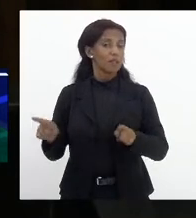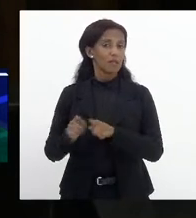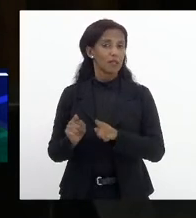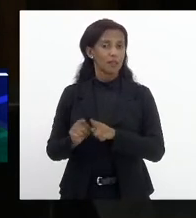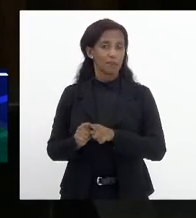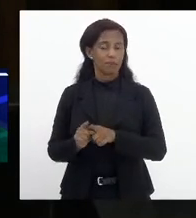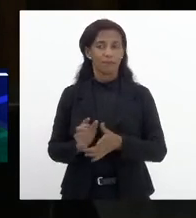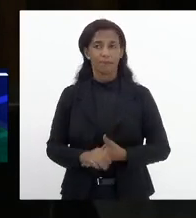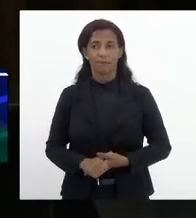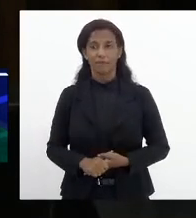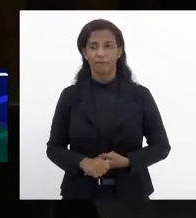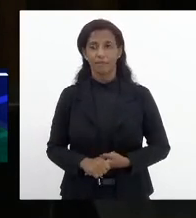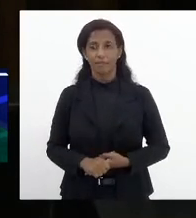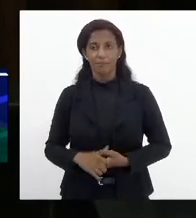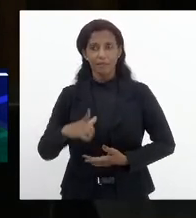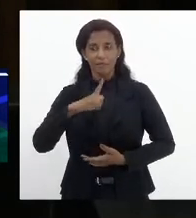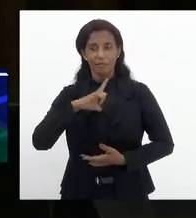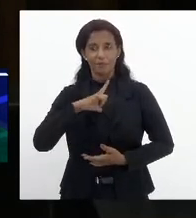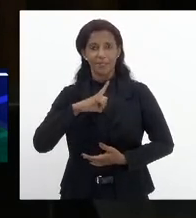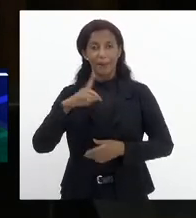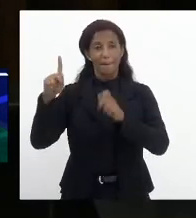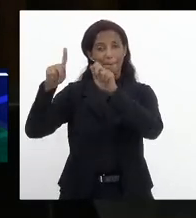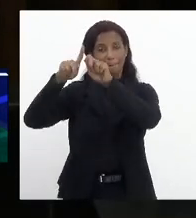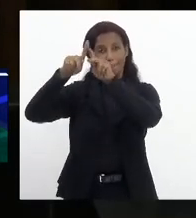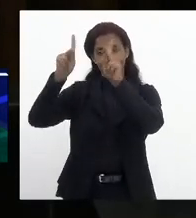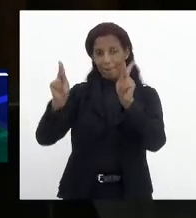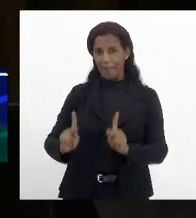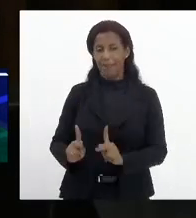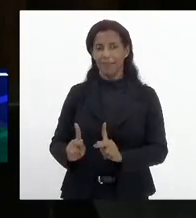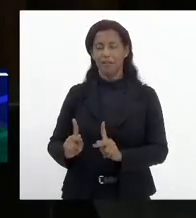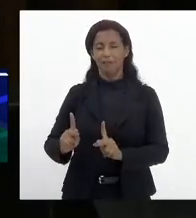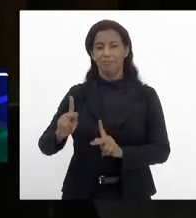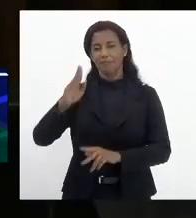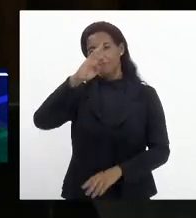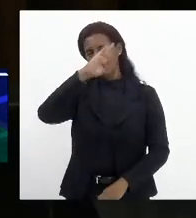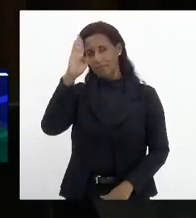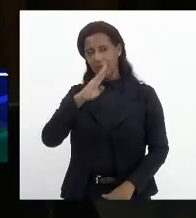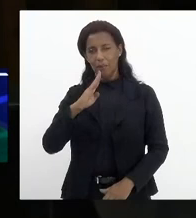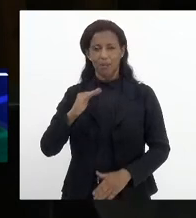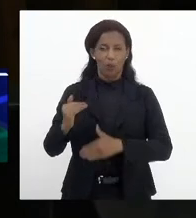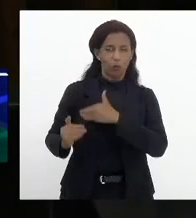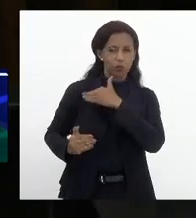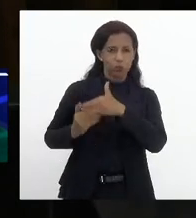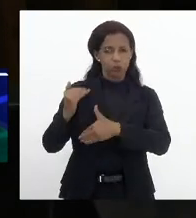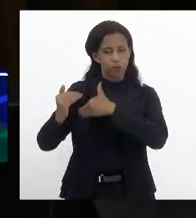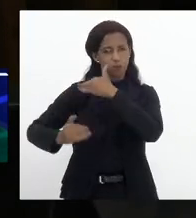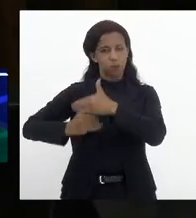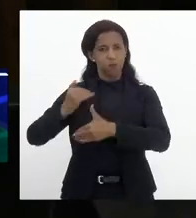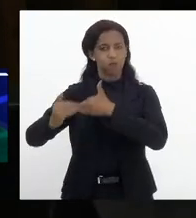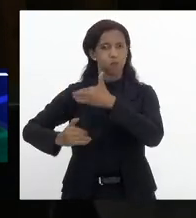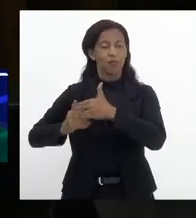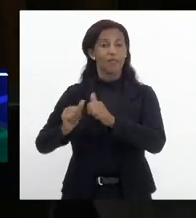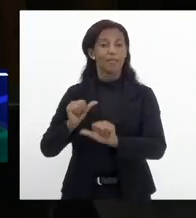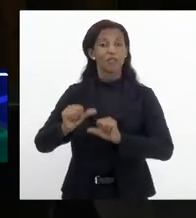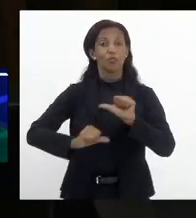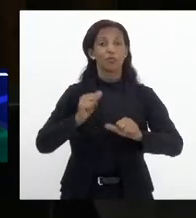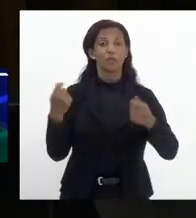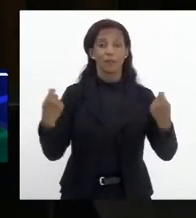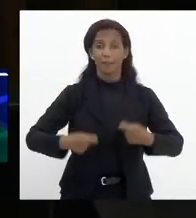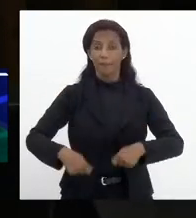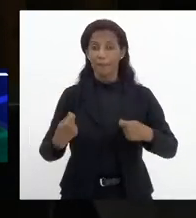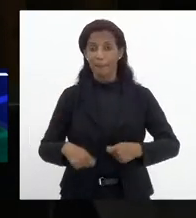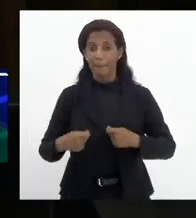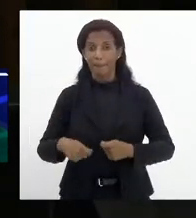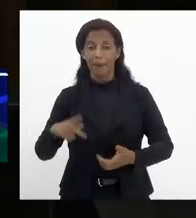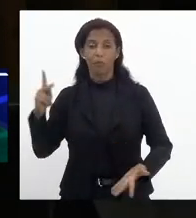definitivamente, tenhamos paz para que o Brasil possa avançar e que as mudanças que o Brasil precisa possam